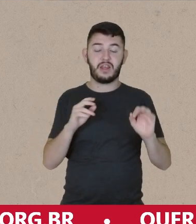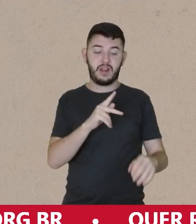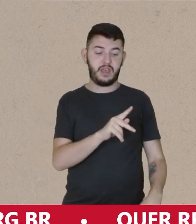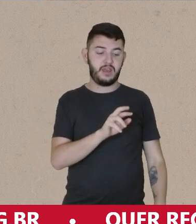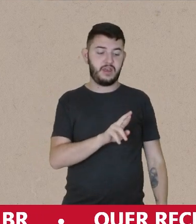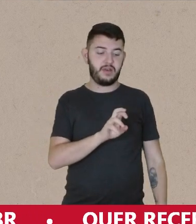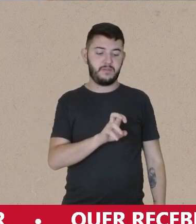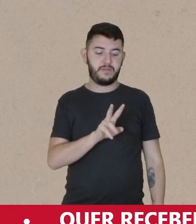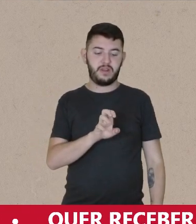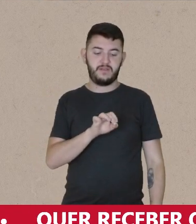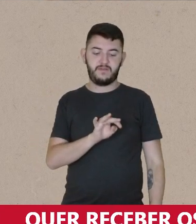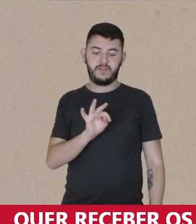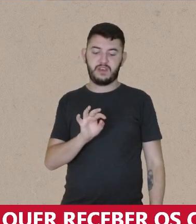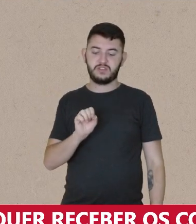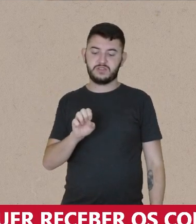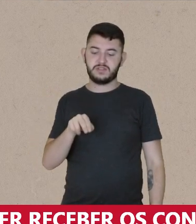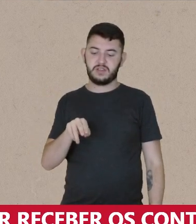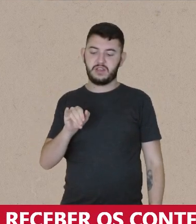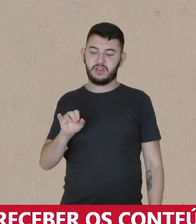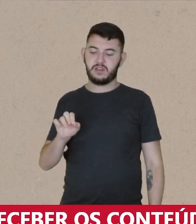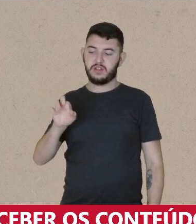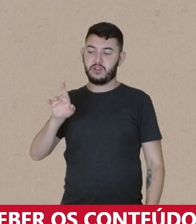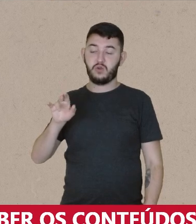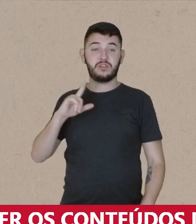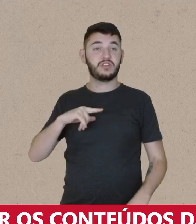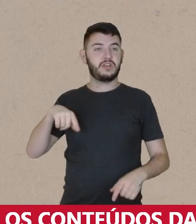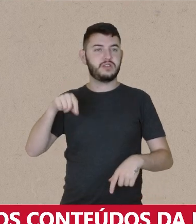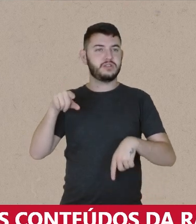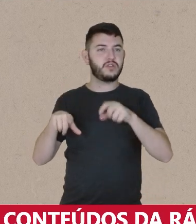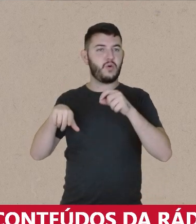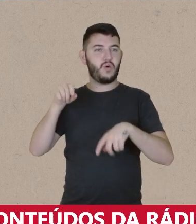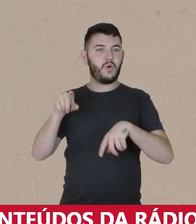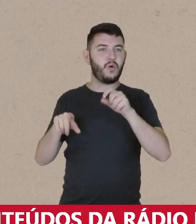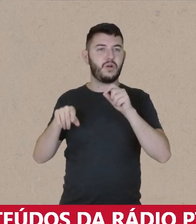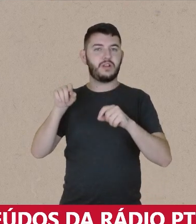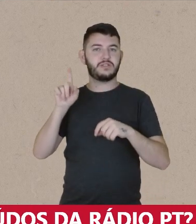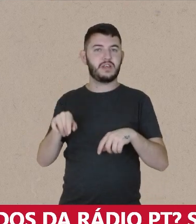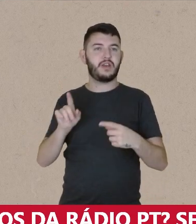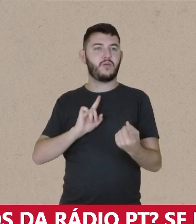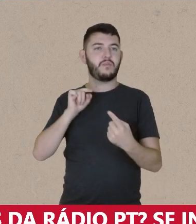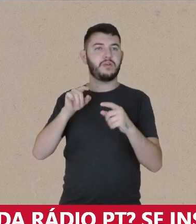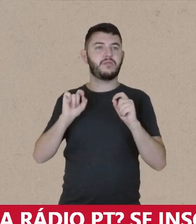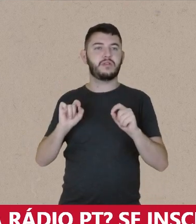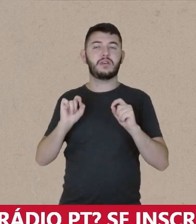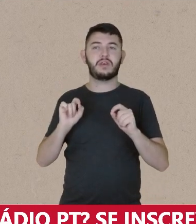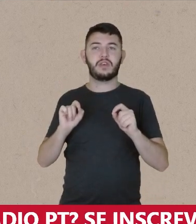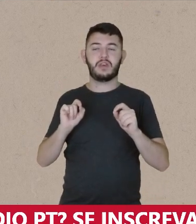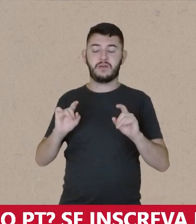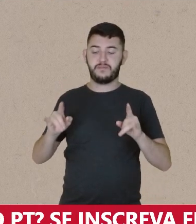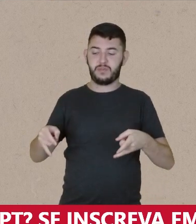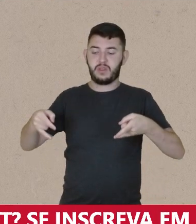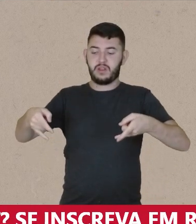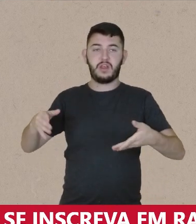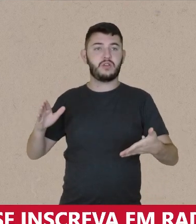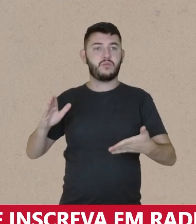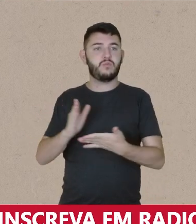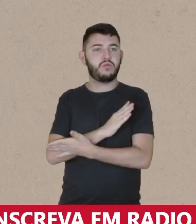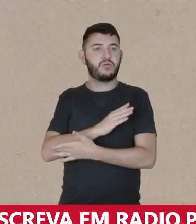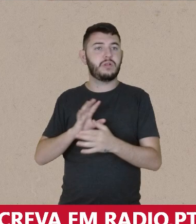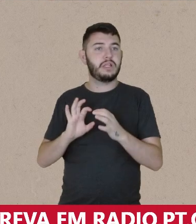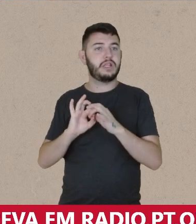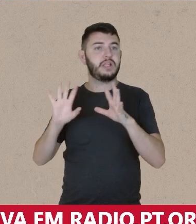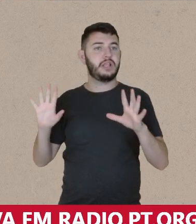na verdade, foram escolhas, né? Escolhas de Sofia de desocupar um leito, né? E esse paciente,